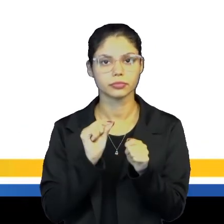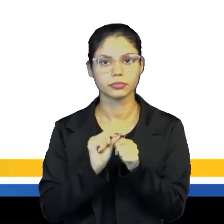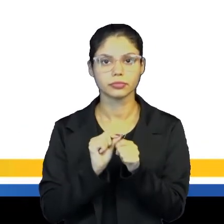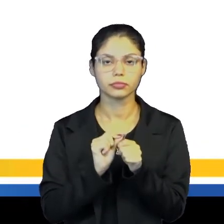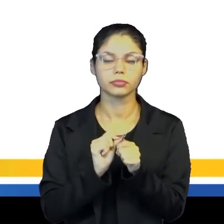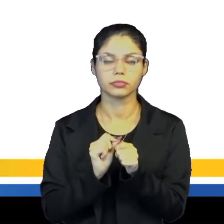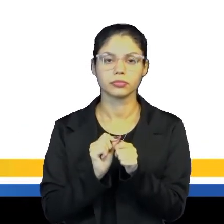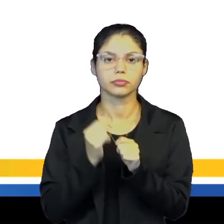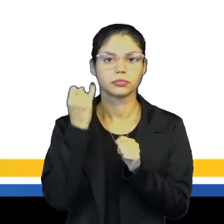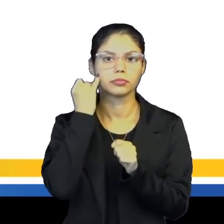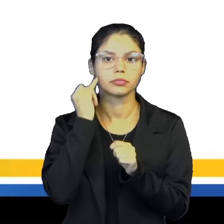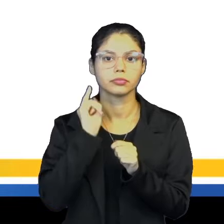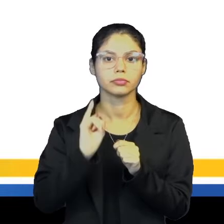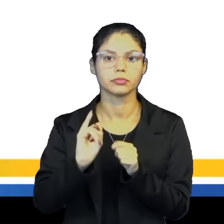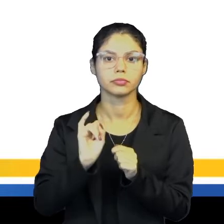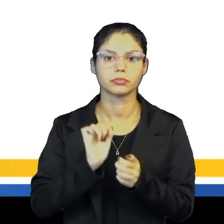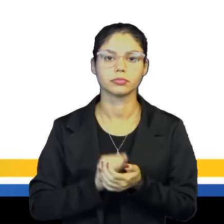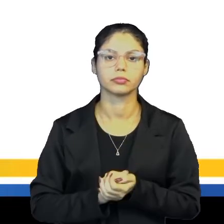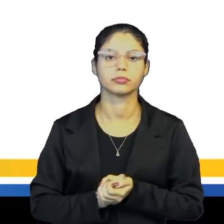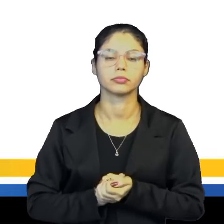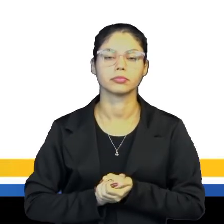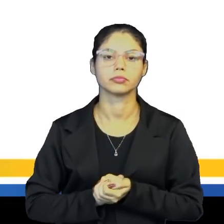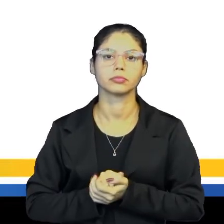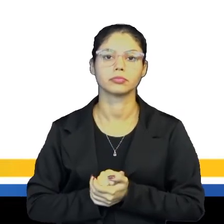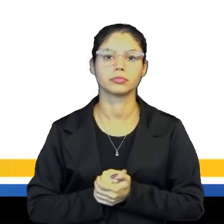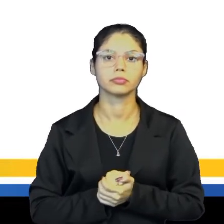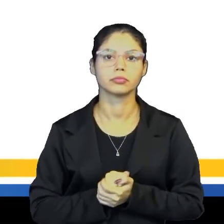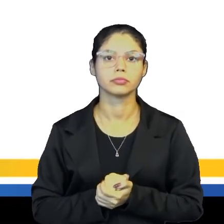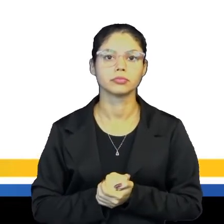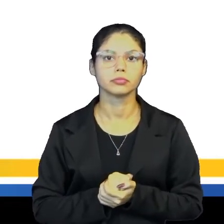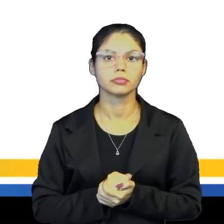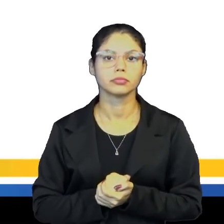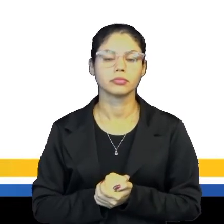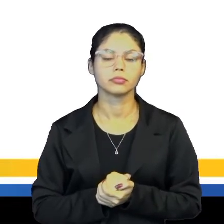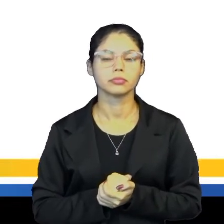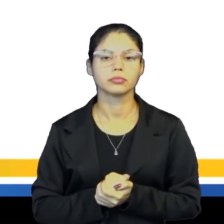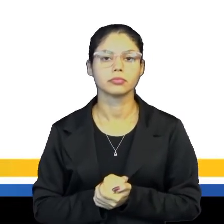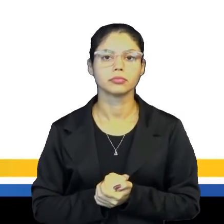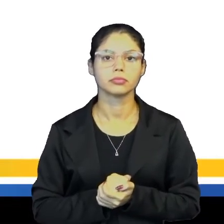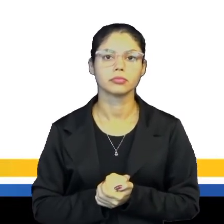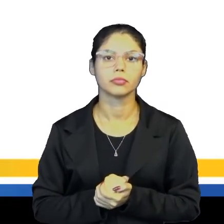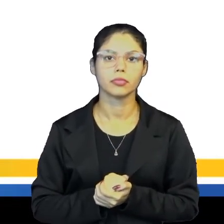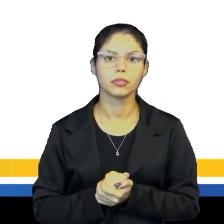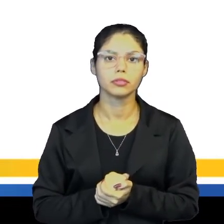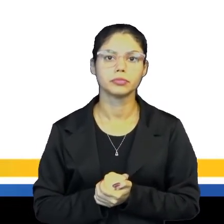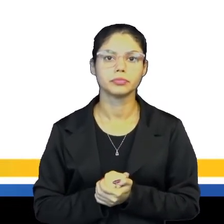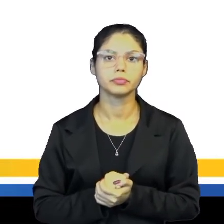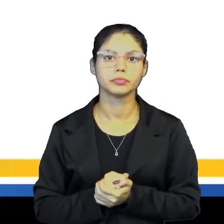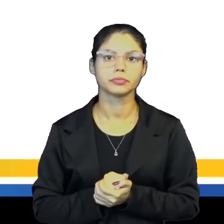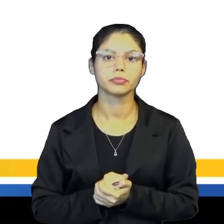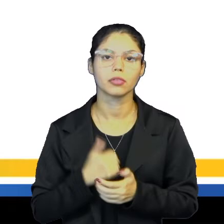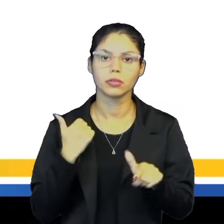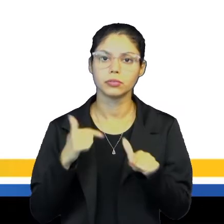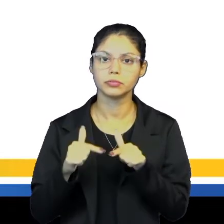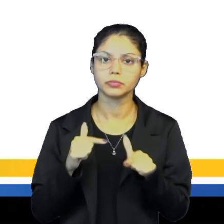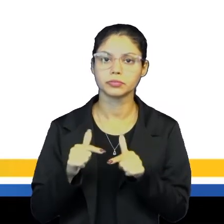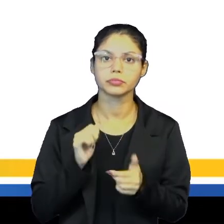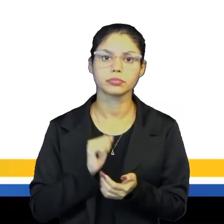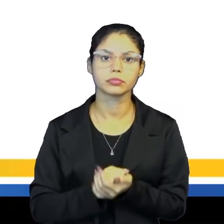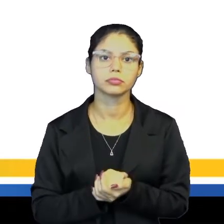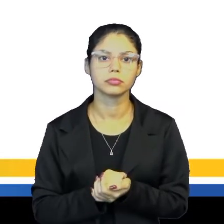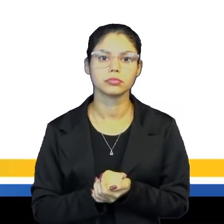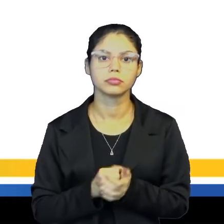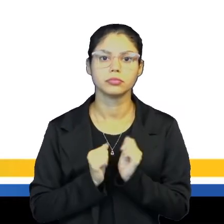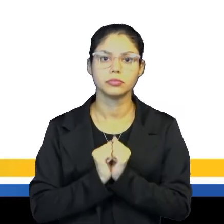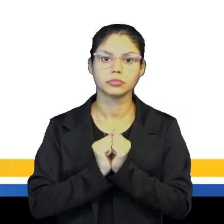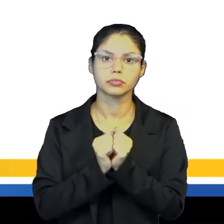formando, né, uma ideia. Olha só que interessante, estão vendo? Esse é o trabalho do ponto, né? E o trabalho com